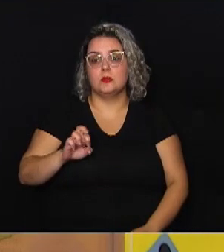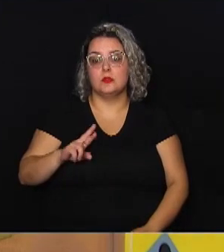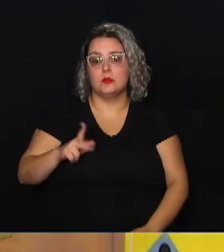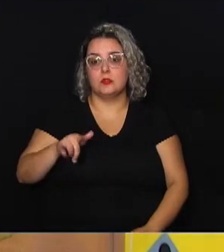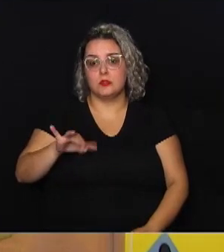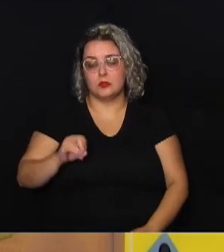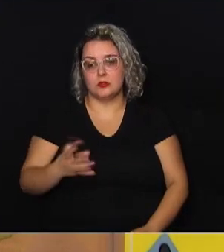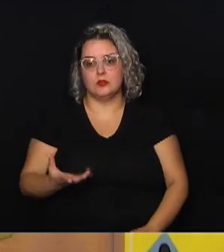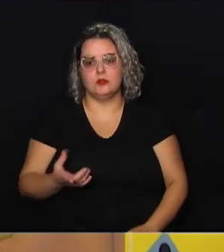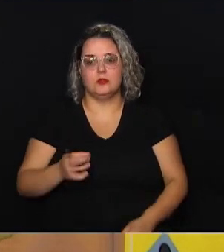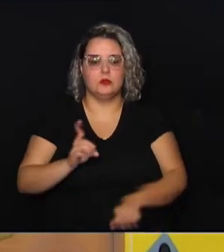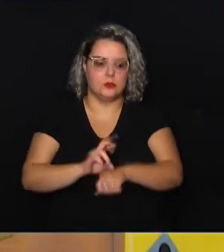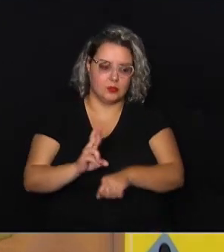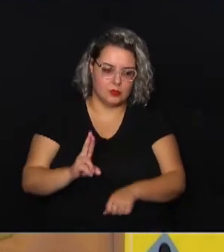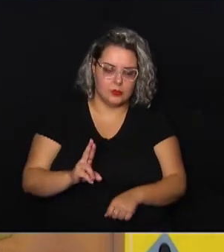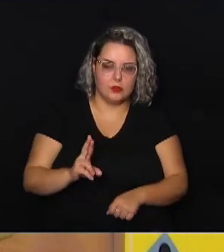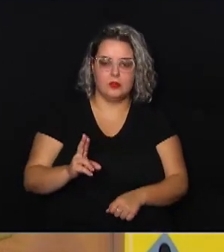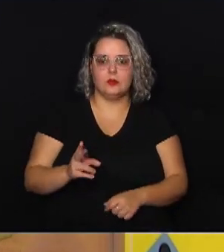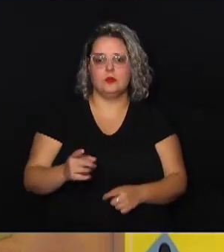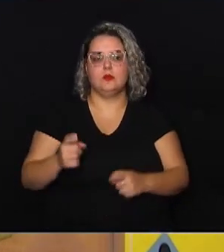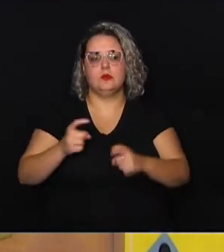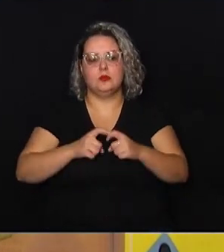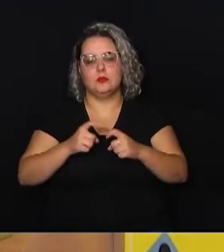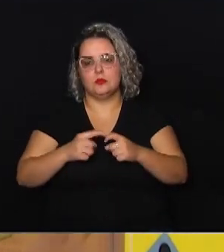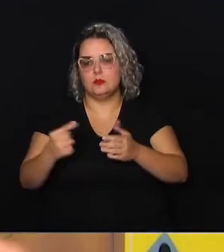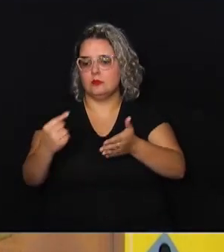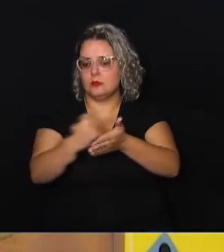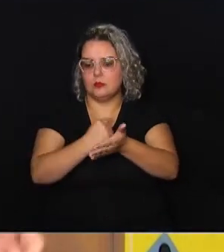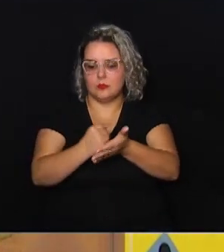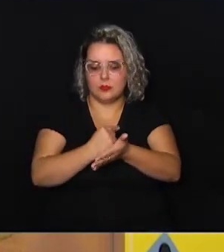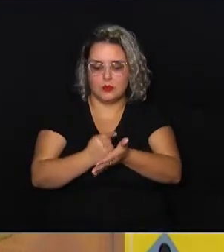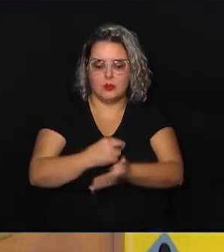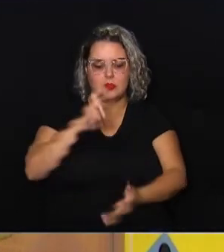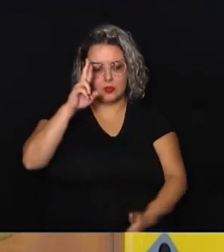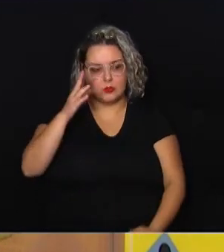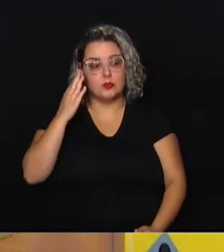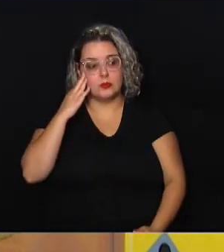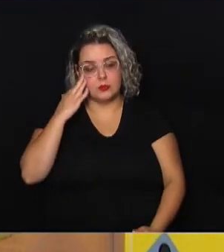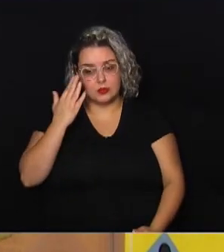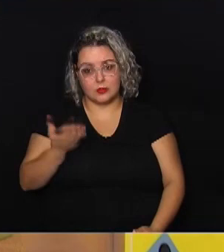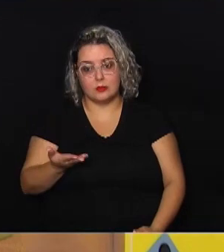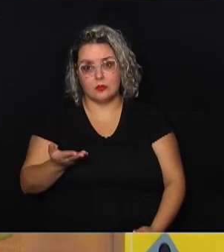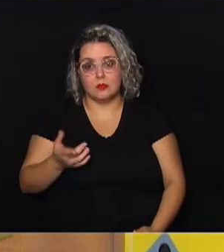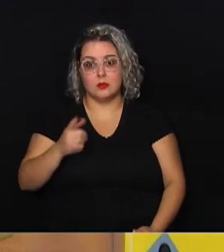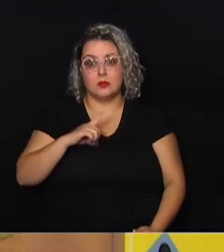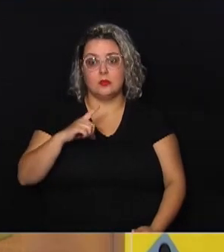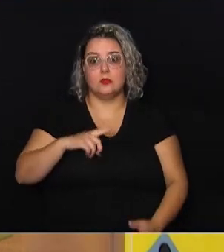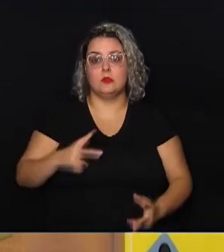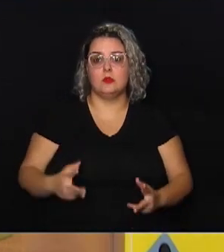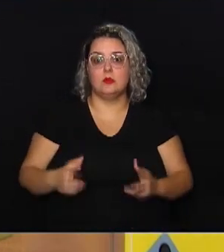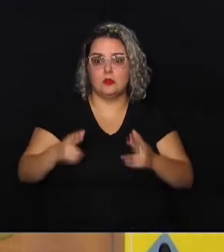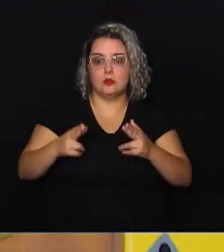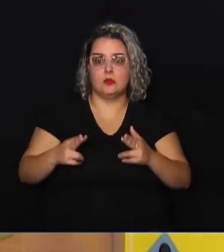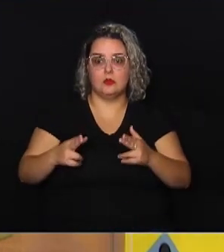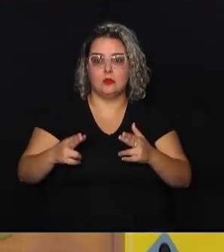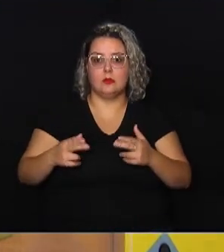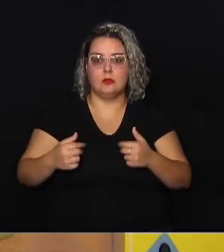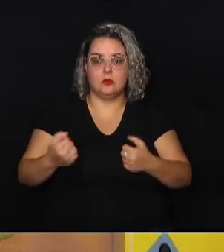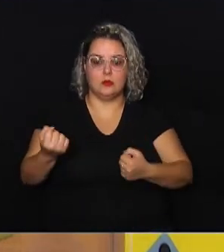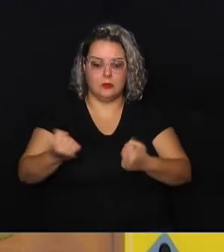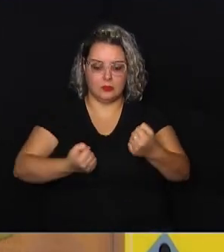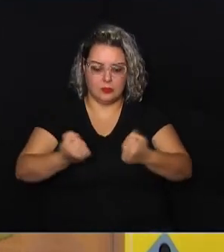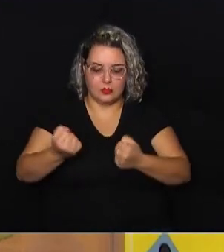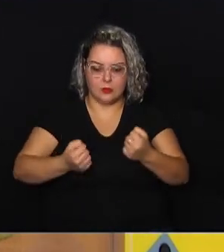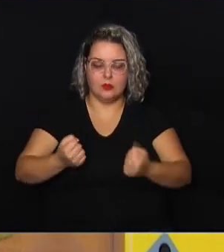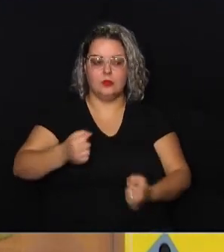que as pessoas têm me perguntado, questionado, e o senhor deve saber, houve uma suspensão do transporte do